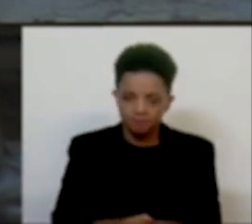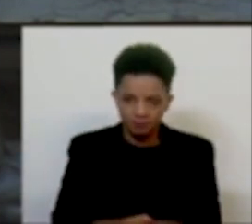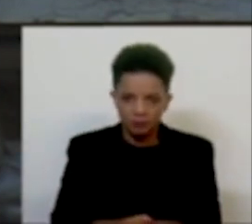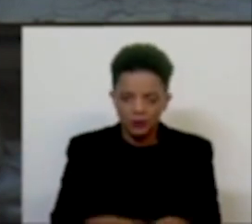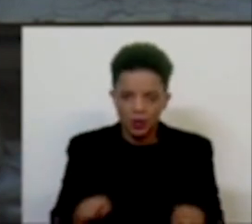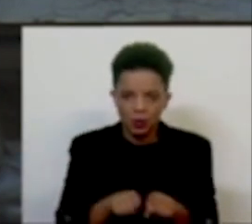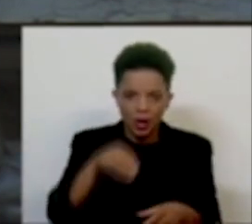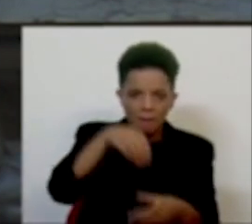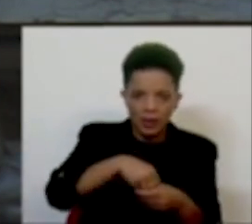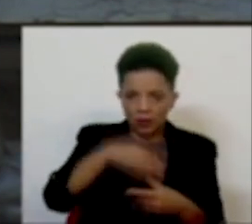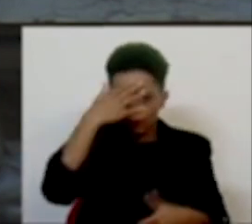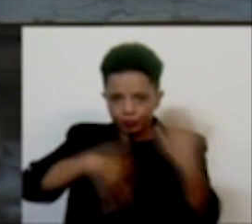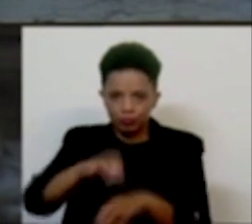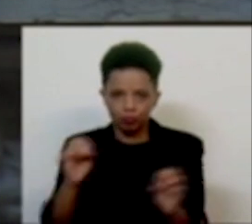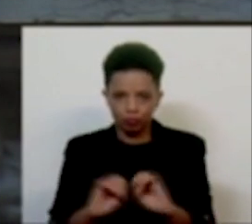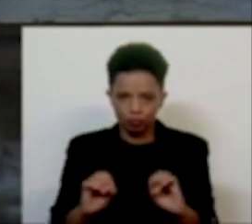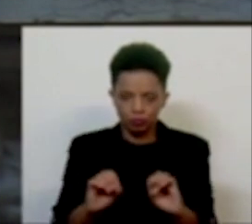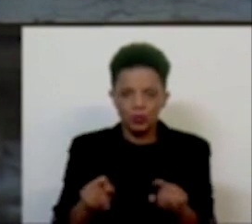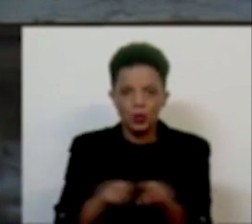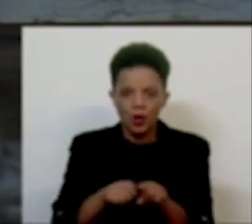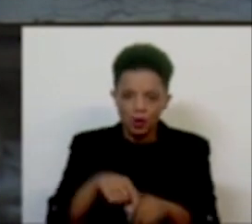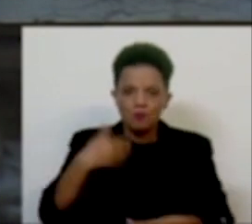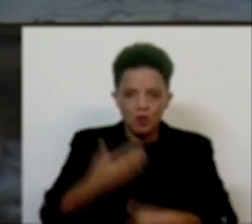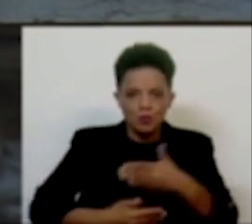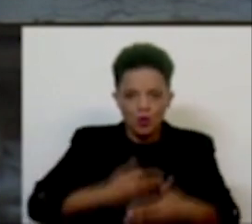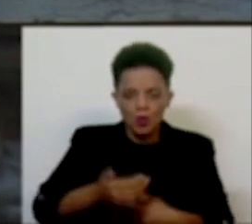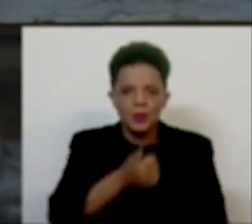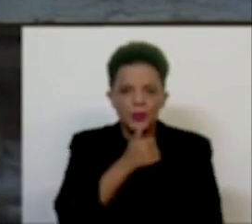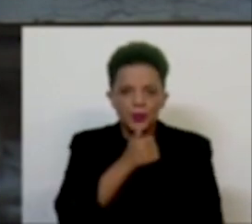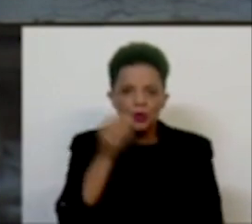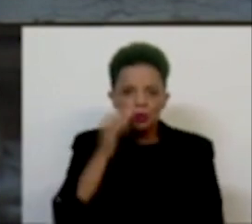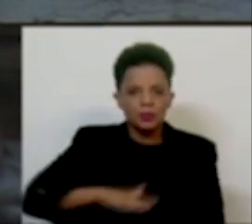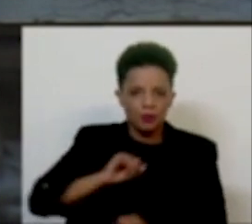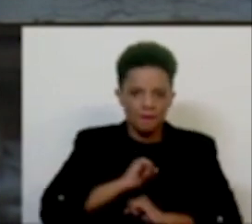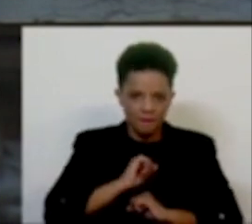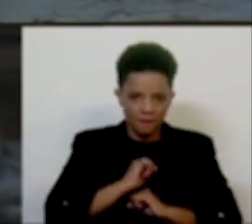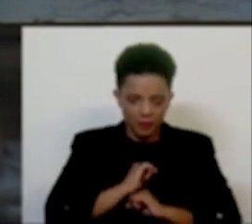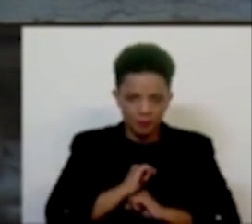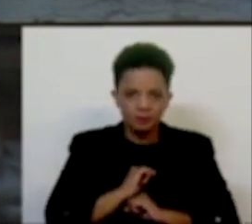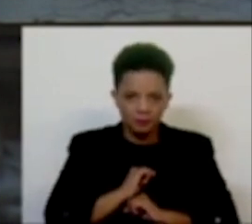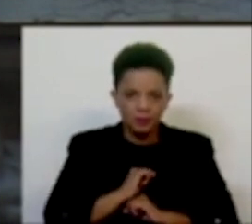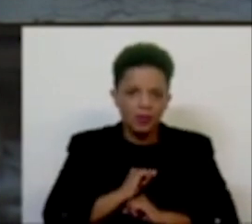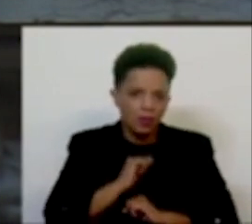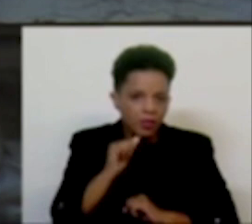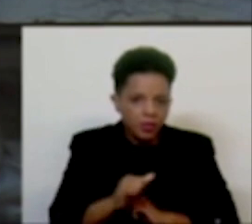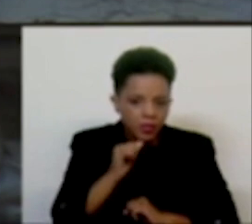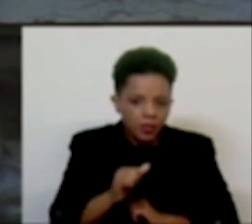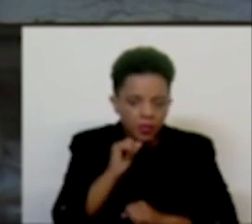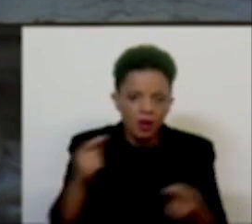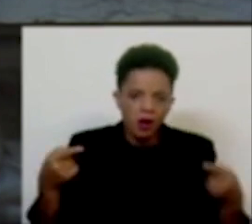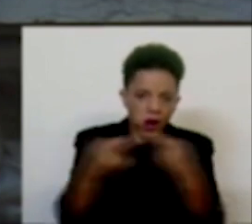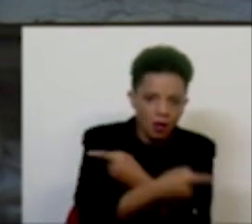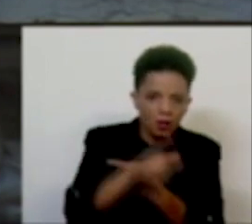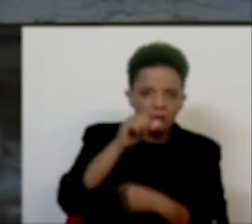aos outros. A sua copresença é que define a nossa circunstância, permanentemente sujeita à contradição